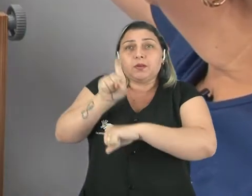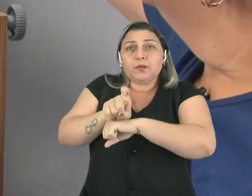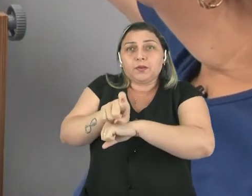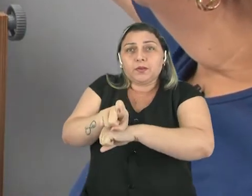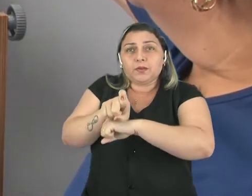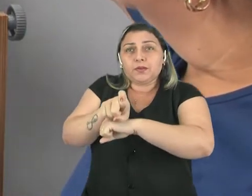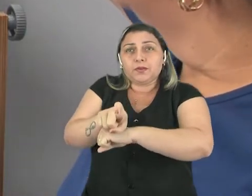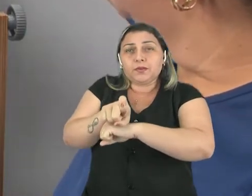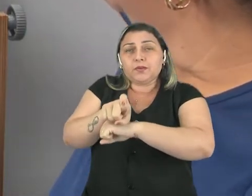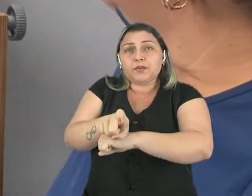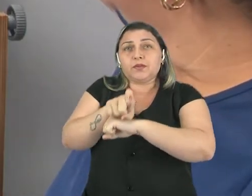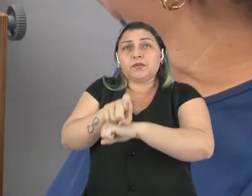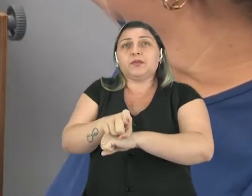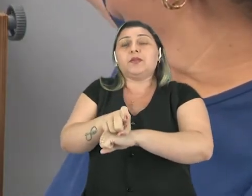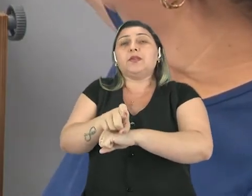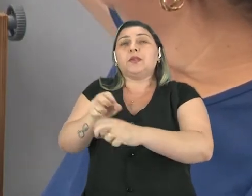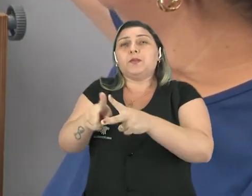Escorpião,